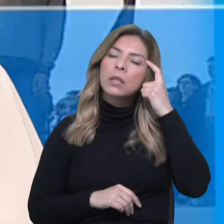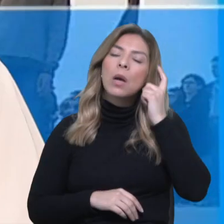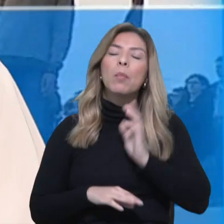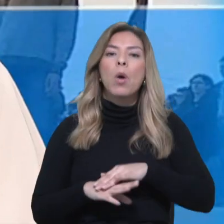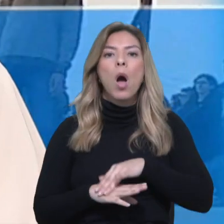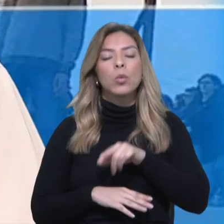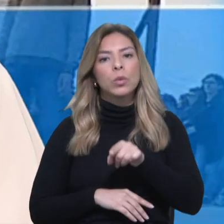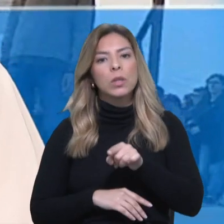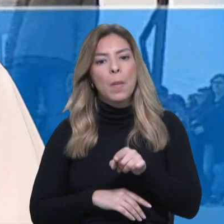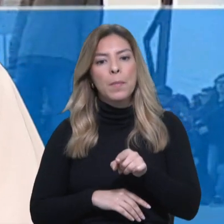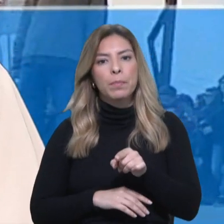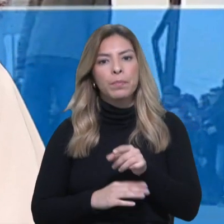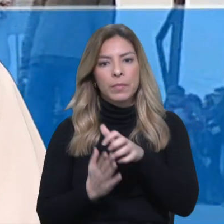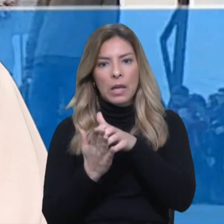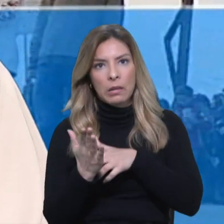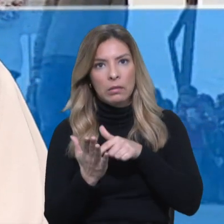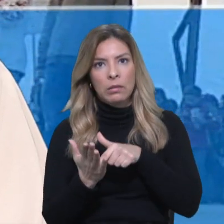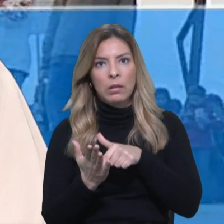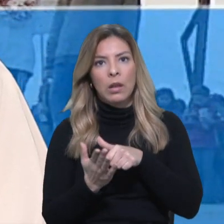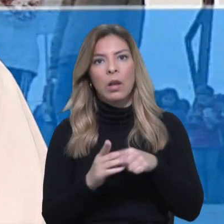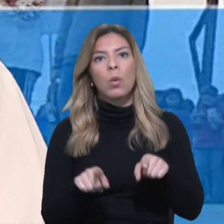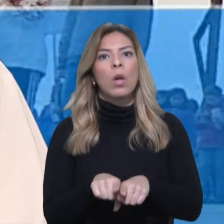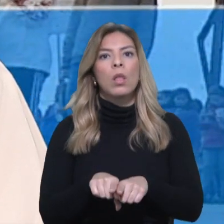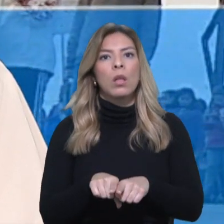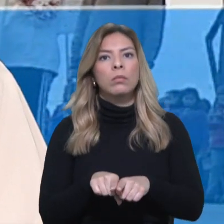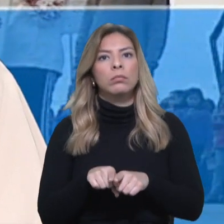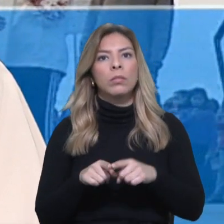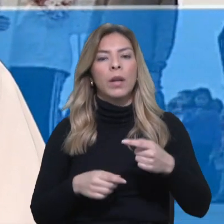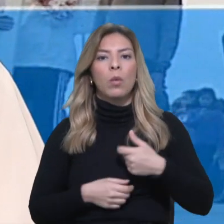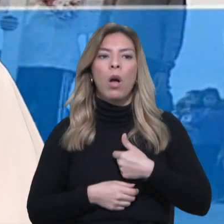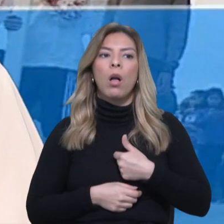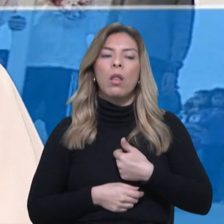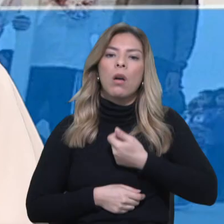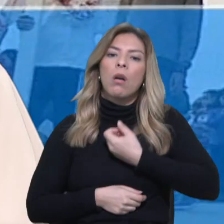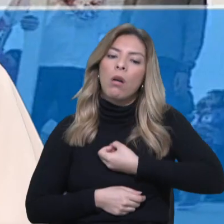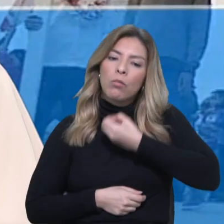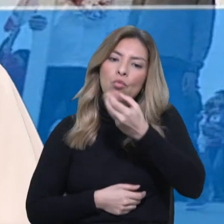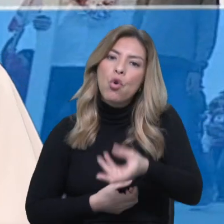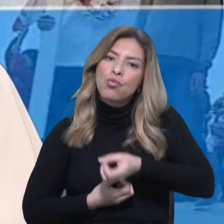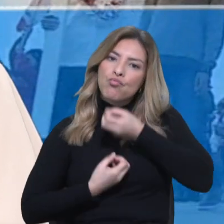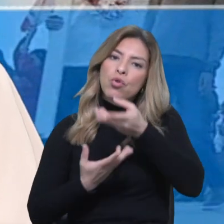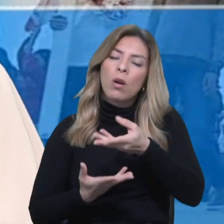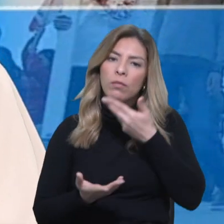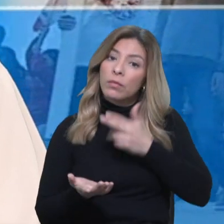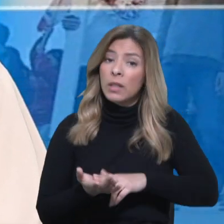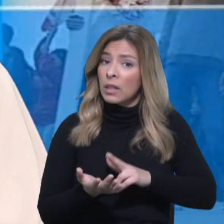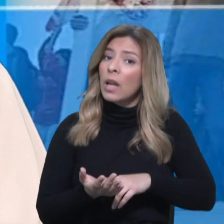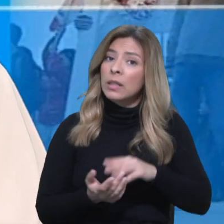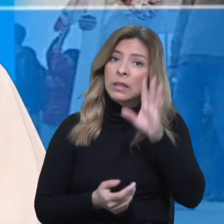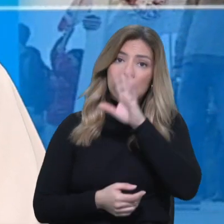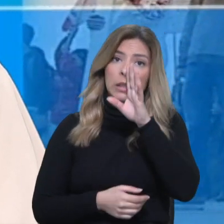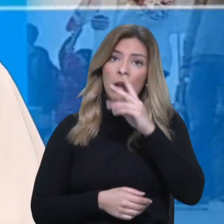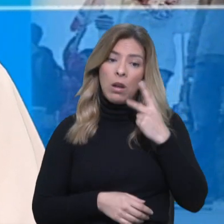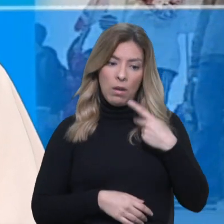questão da boca, que fala da abundância do coração. Isto realmente é verdade. Se nós não